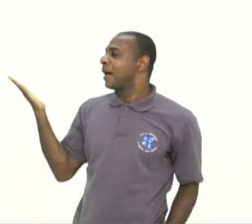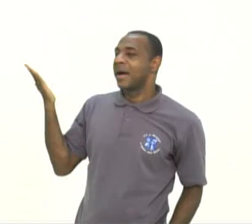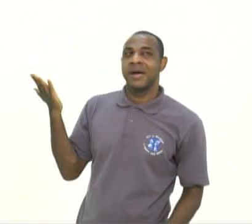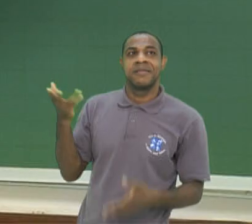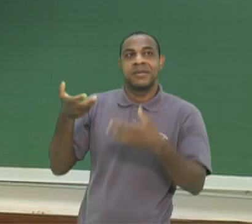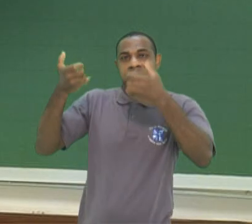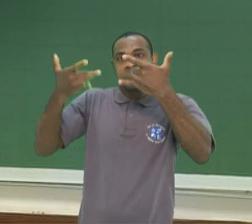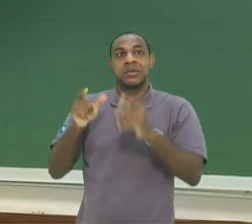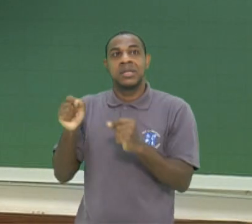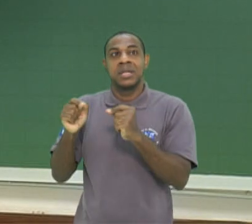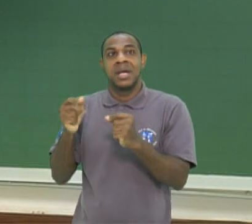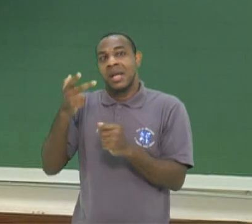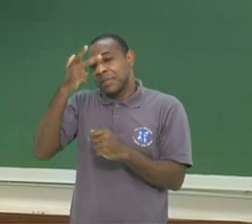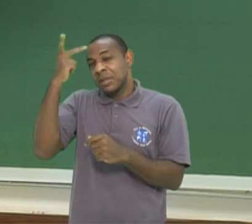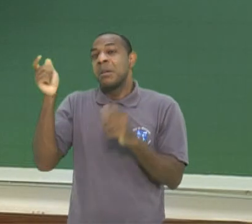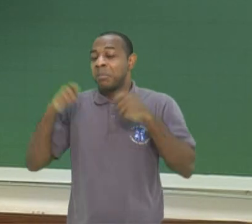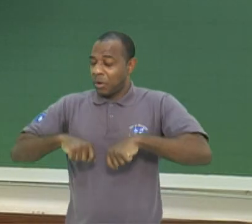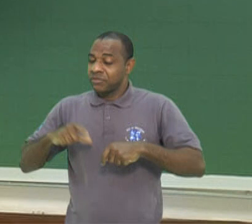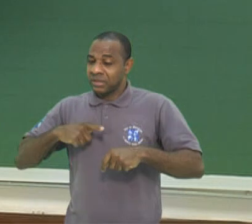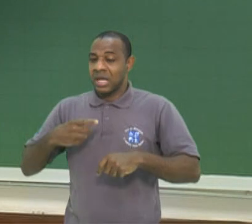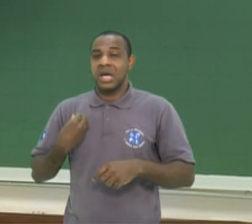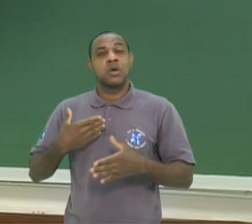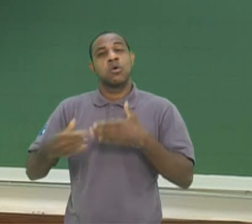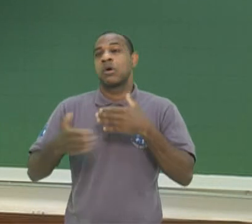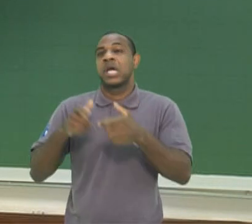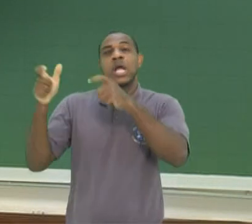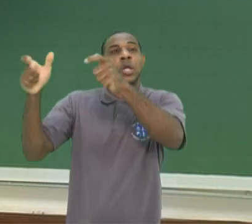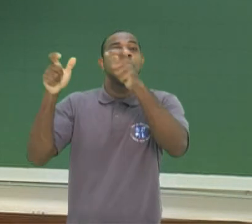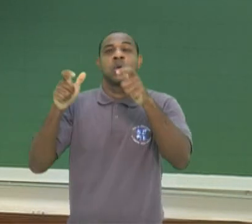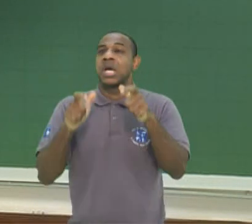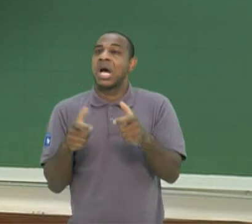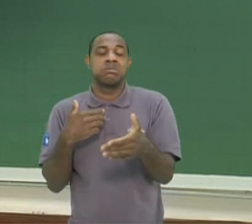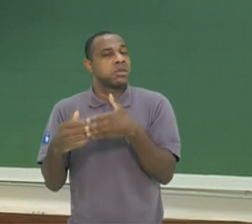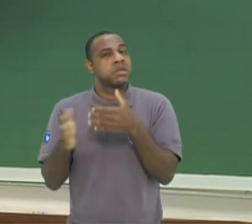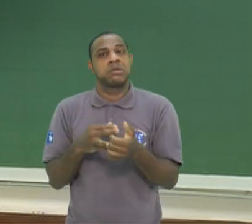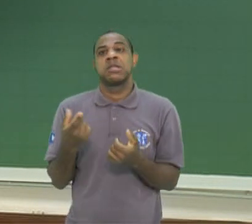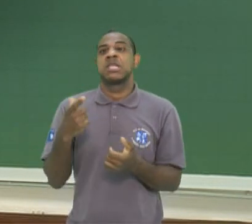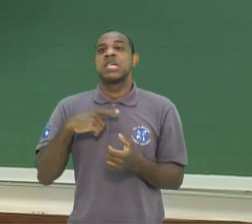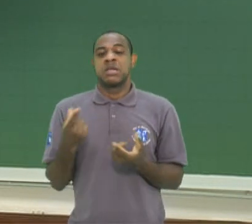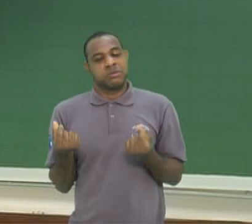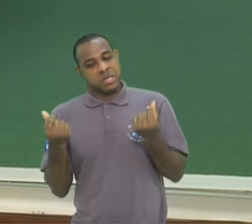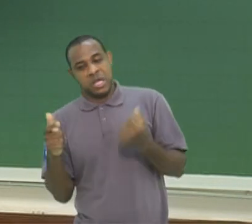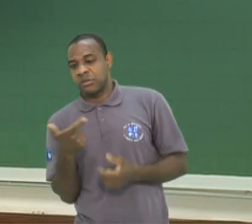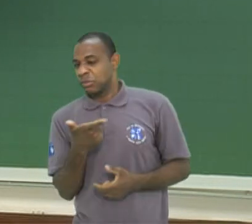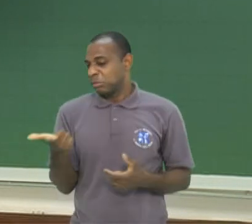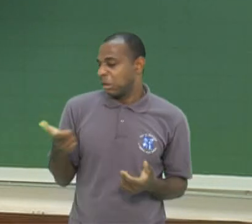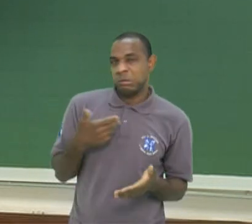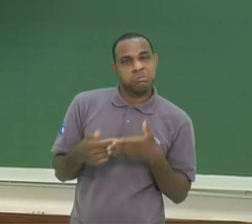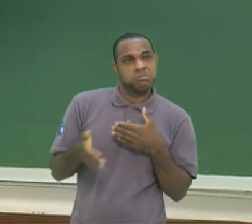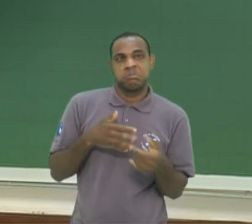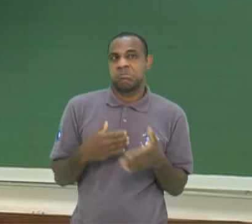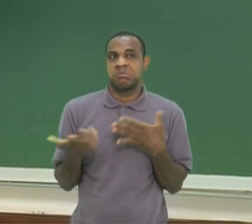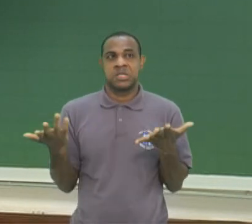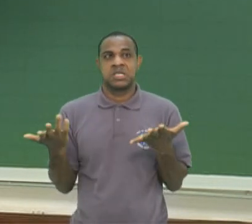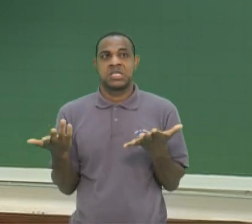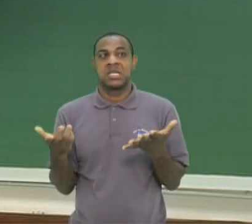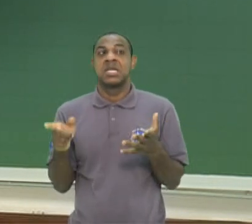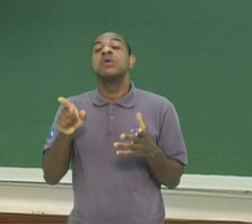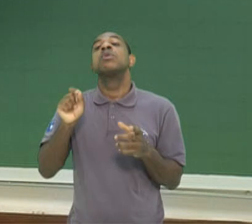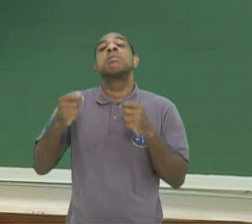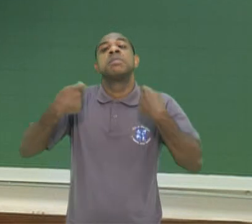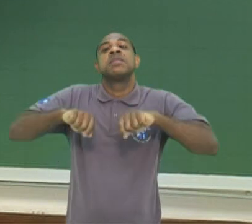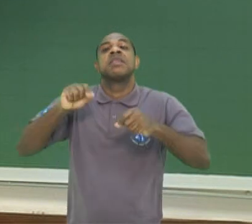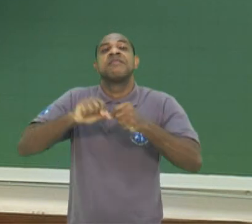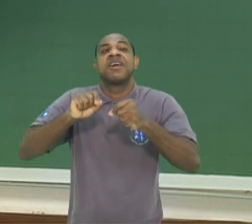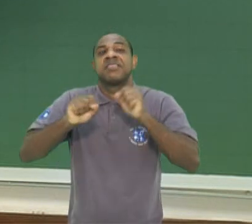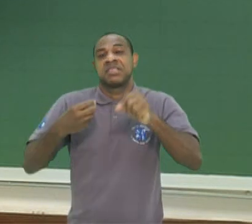pessoas podem estar em qualquer lugar, né, dependendo da sua condição e, claro, daquilo que ela precisa